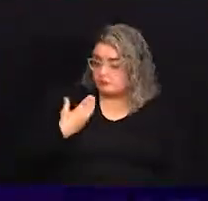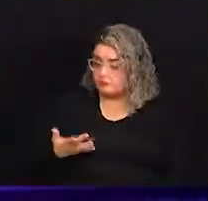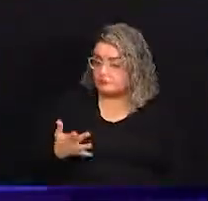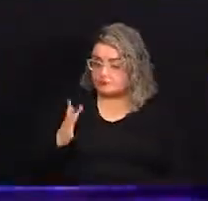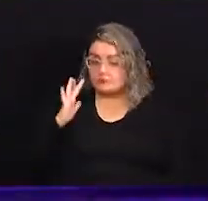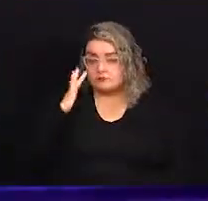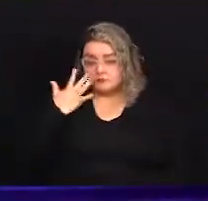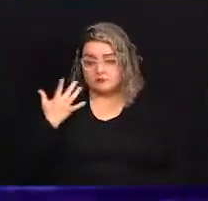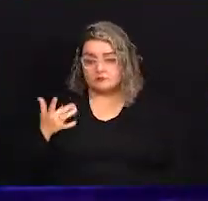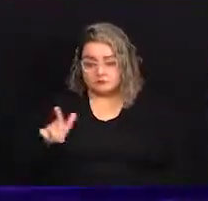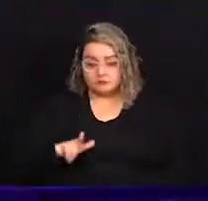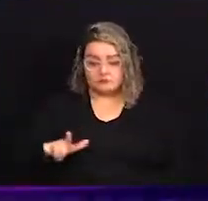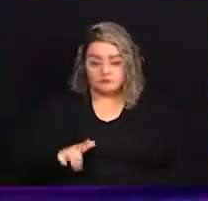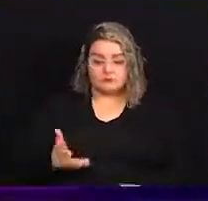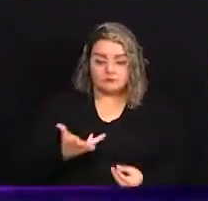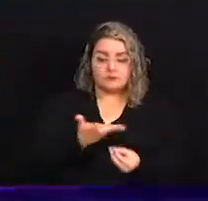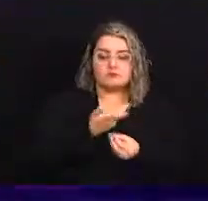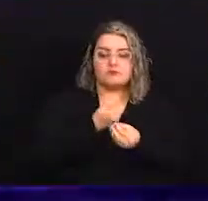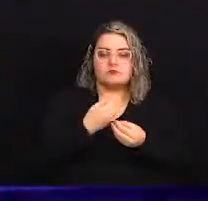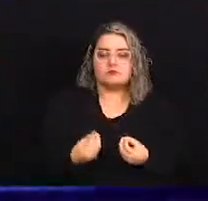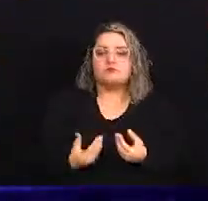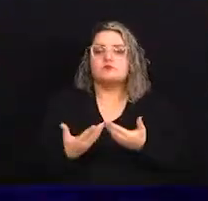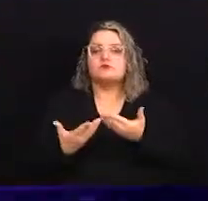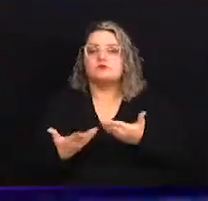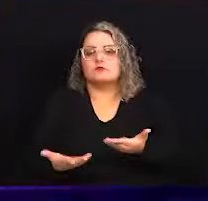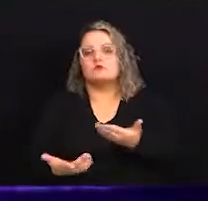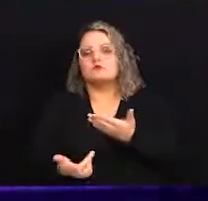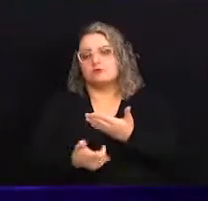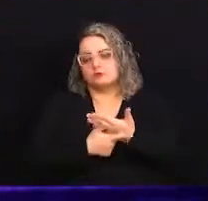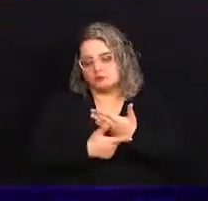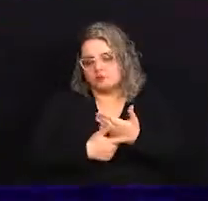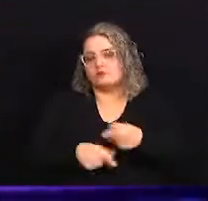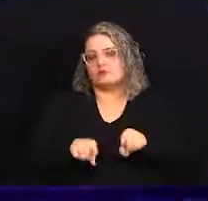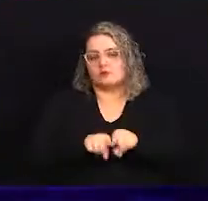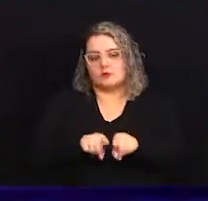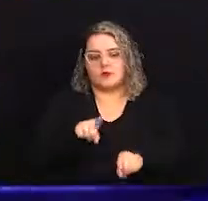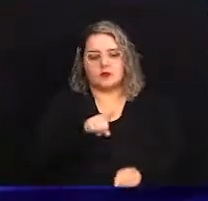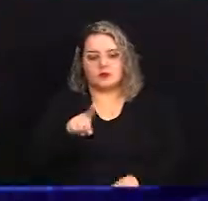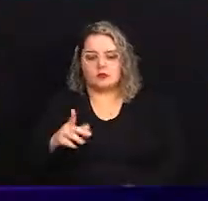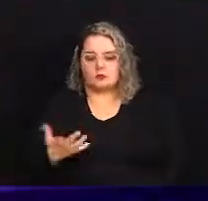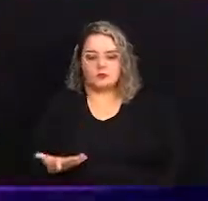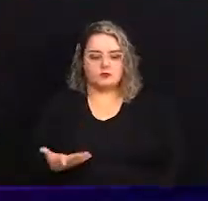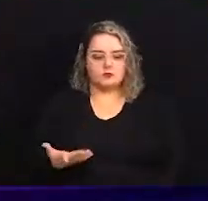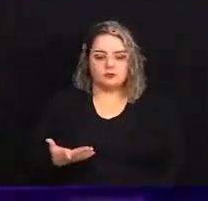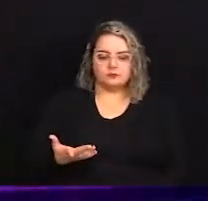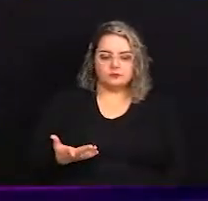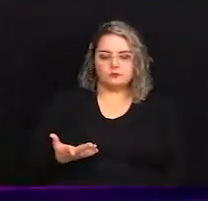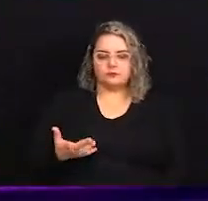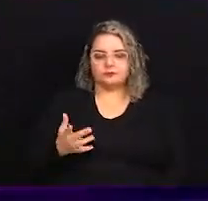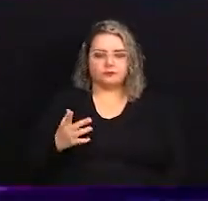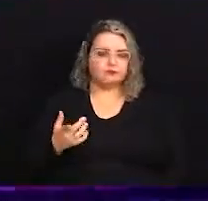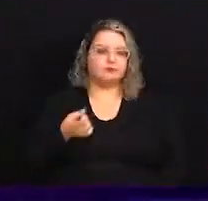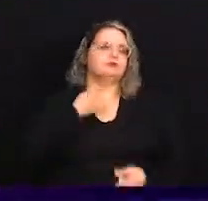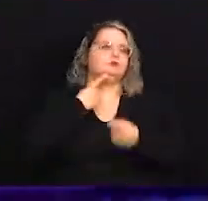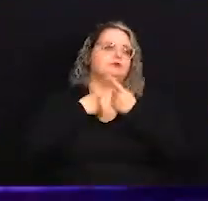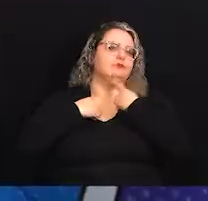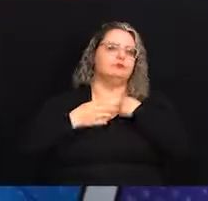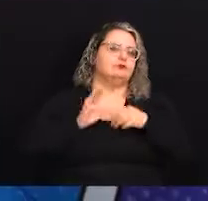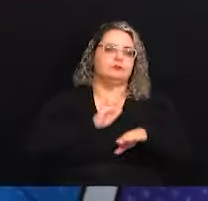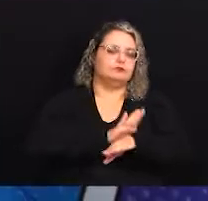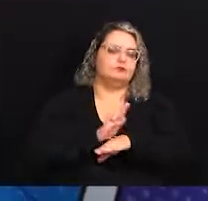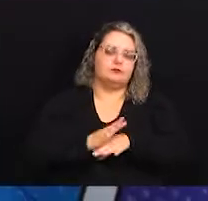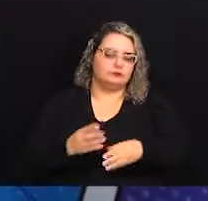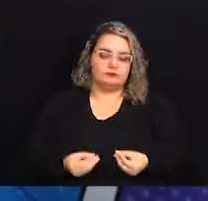que a literatura e a arte, de uma certa maneira, servem e se prestam a esse papel também, né? Não com didatismo, não com vontade